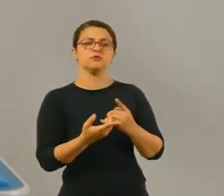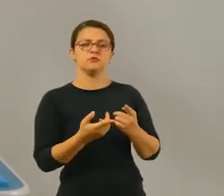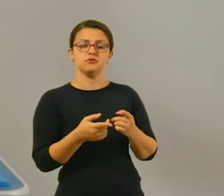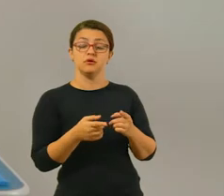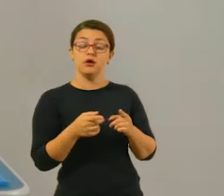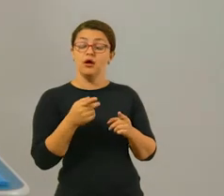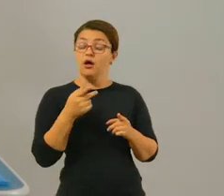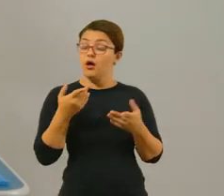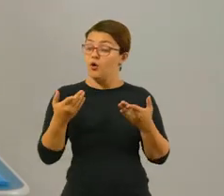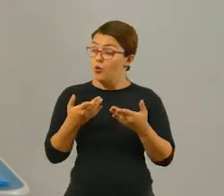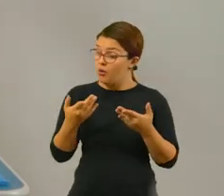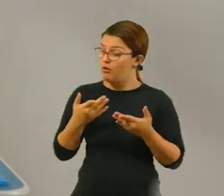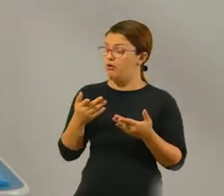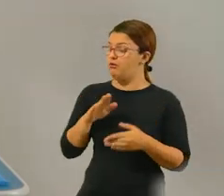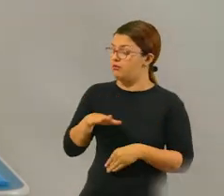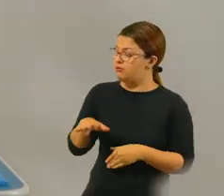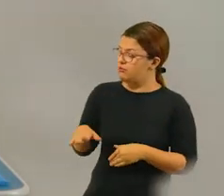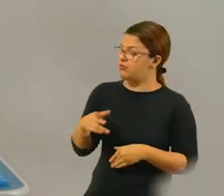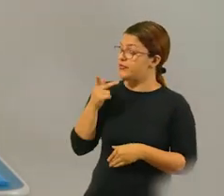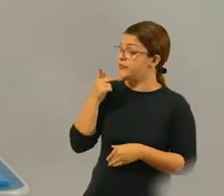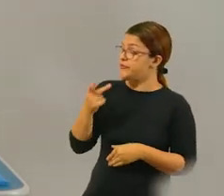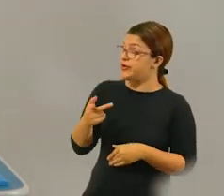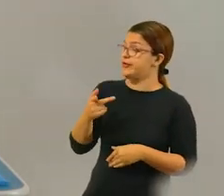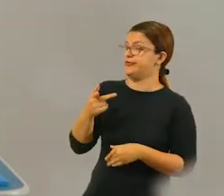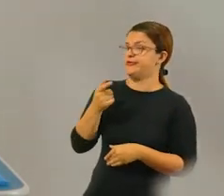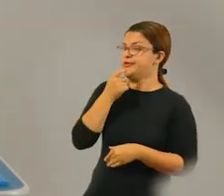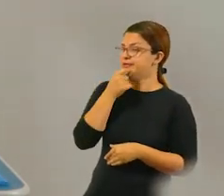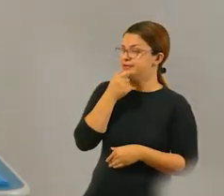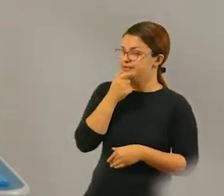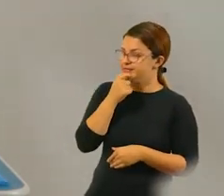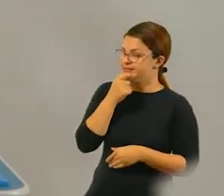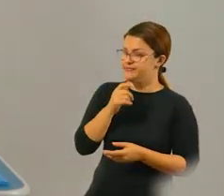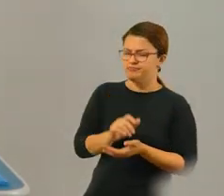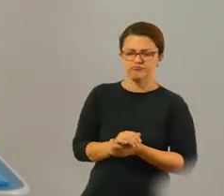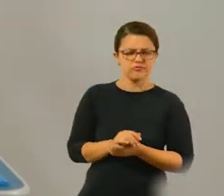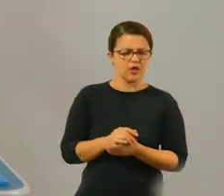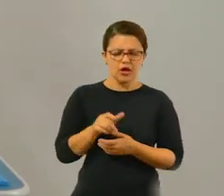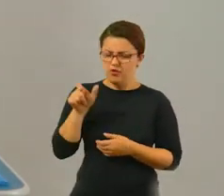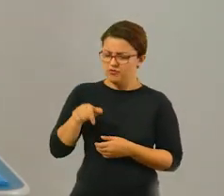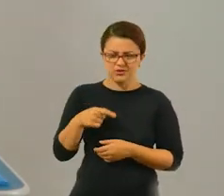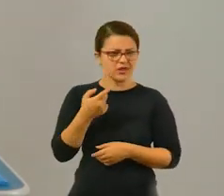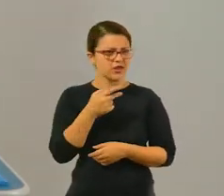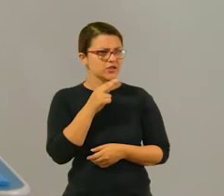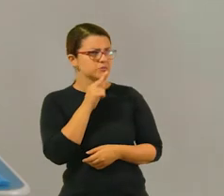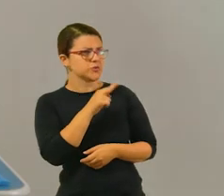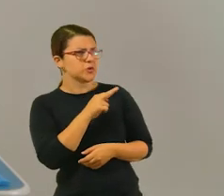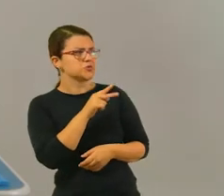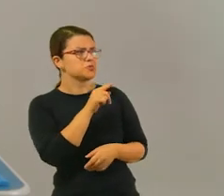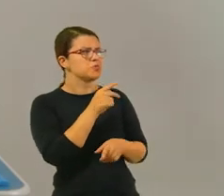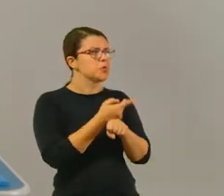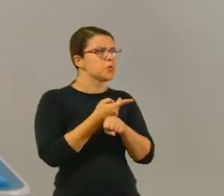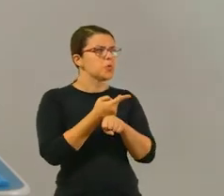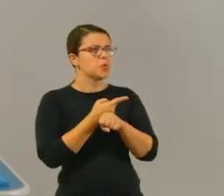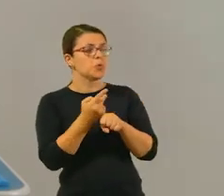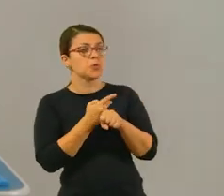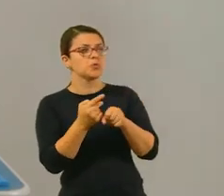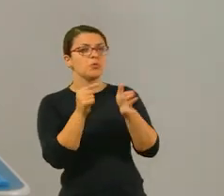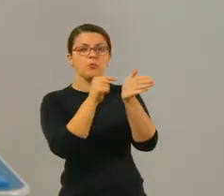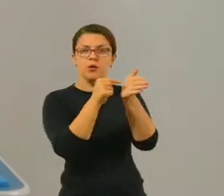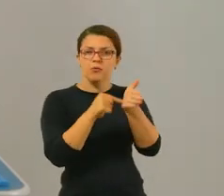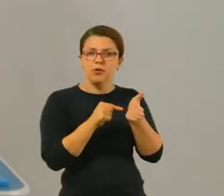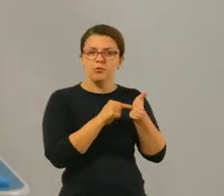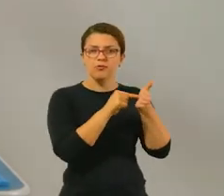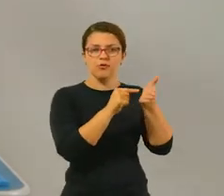a dica é, faça o inverso, peça para a criança falar a palavra e você responsável, faça o teste para procurar os números na